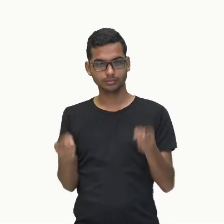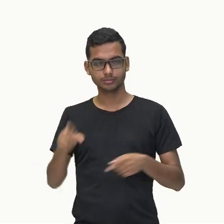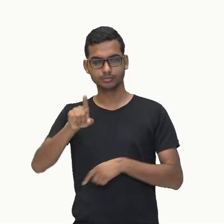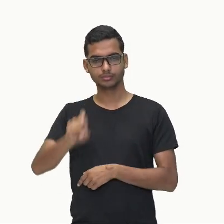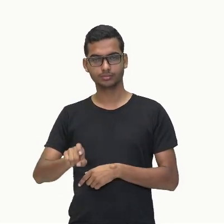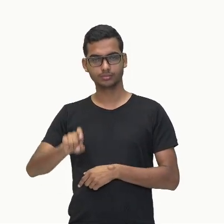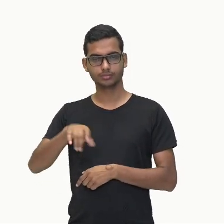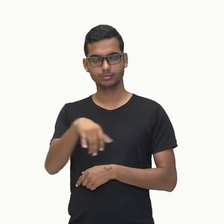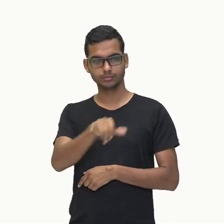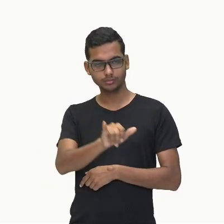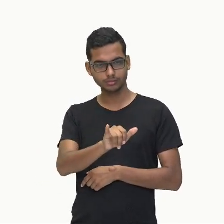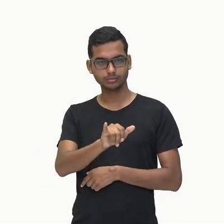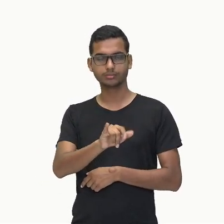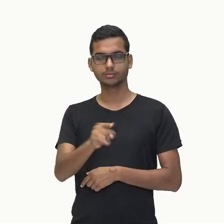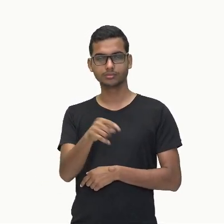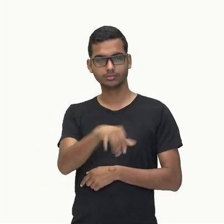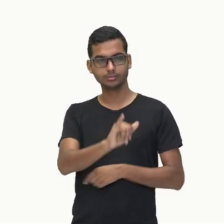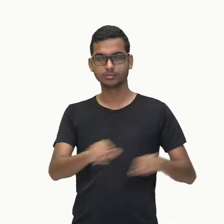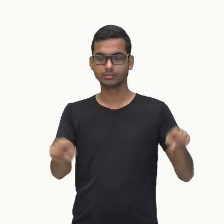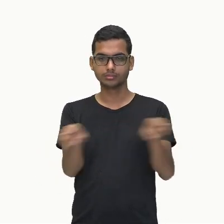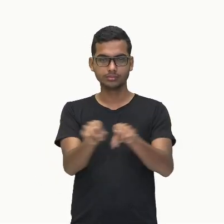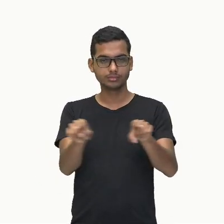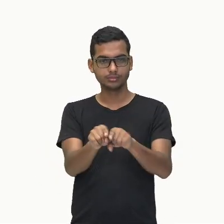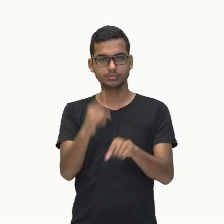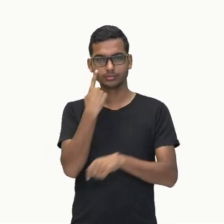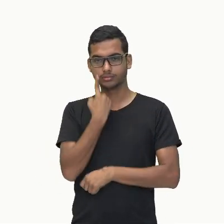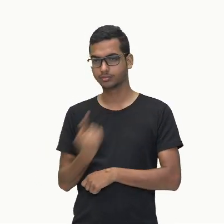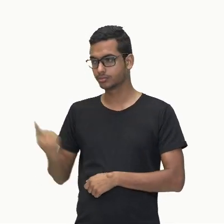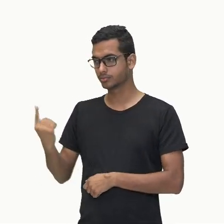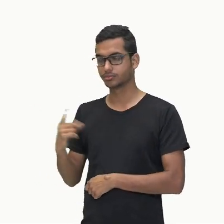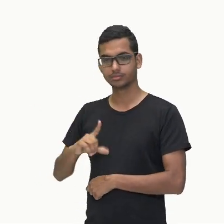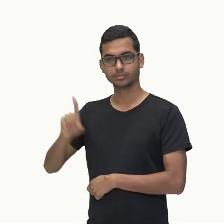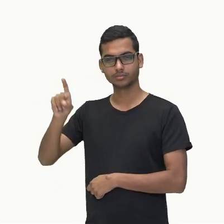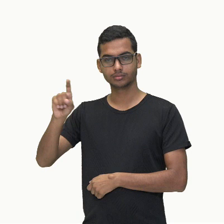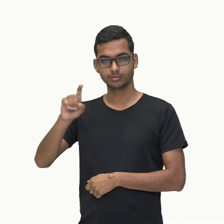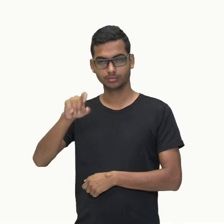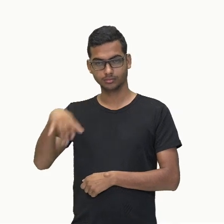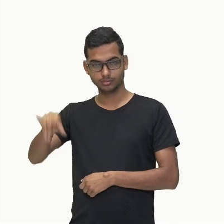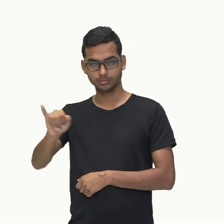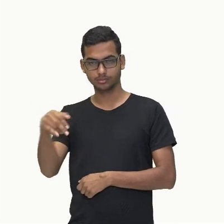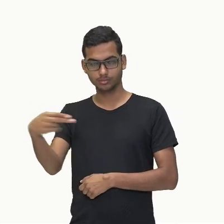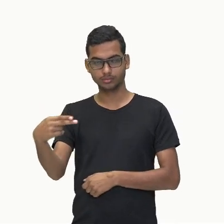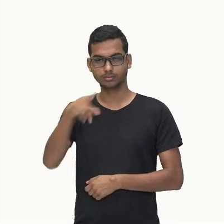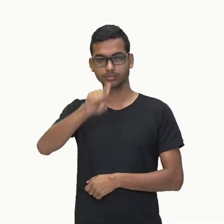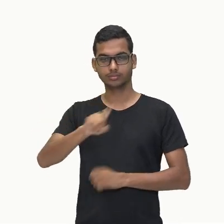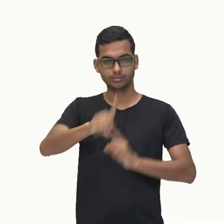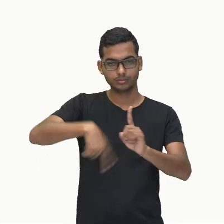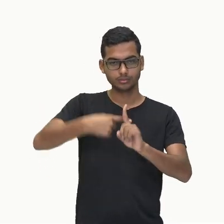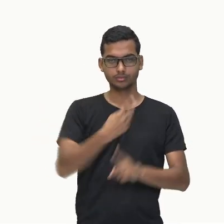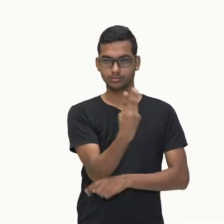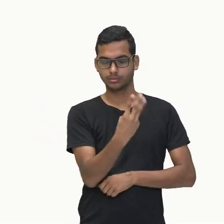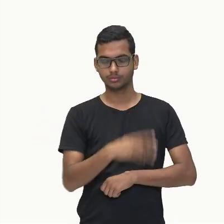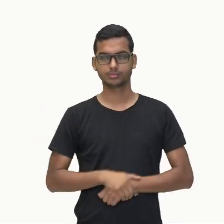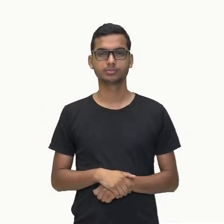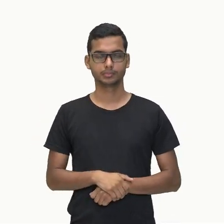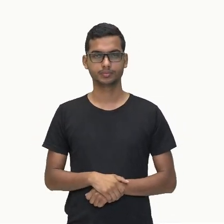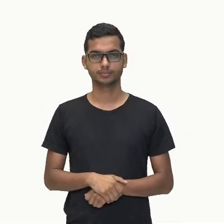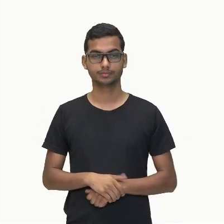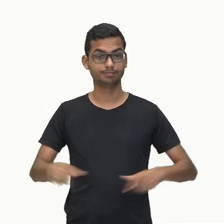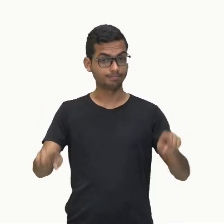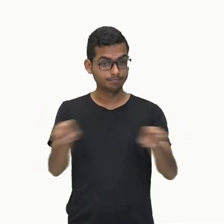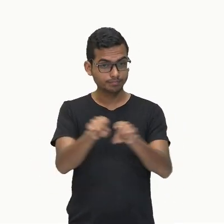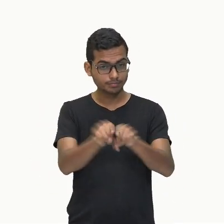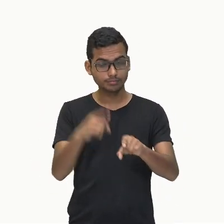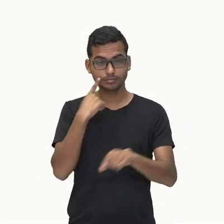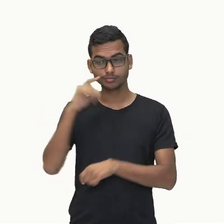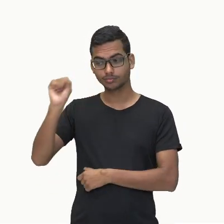B, tal que y é igual a x mais 3. Temos uma lei de formação aqui. E temos a